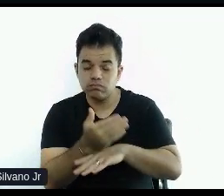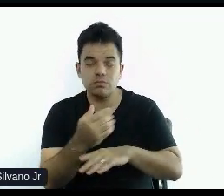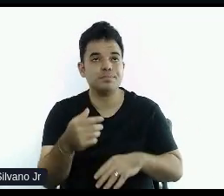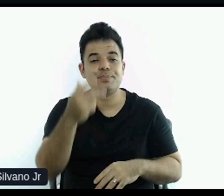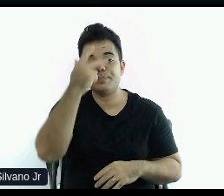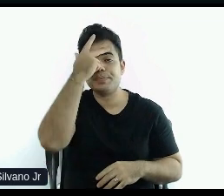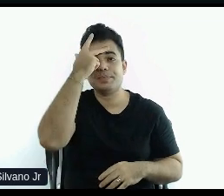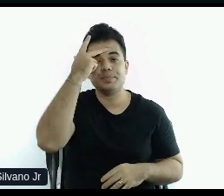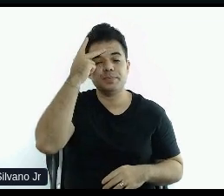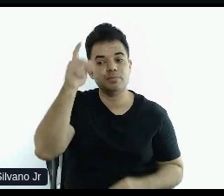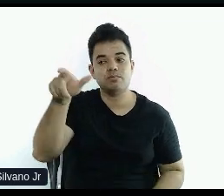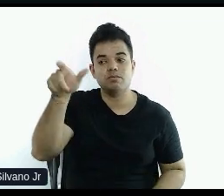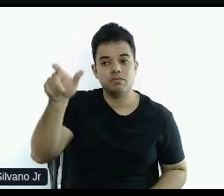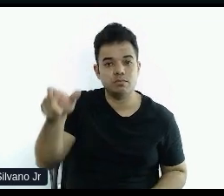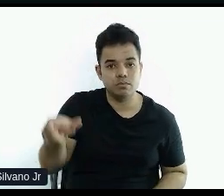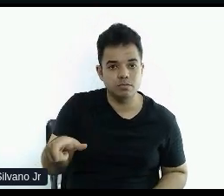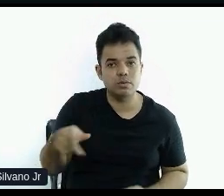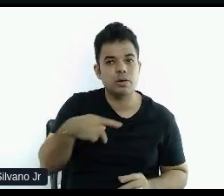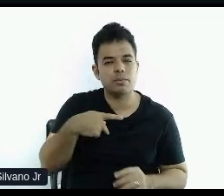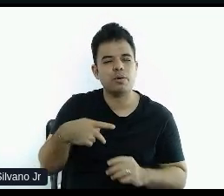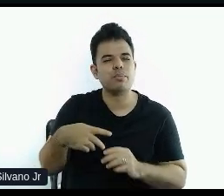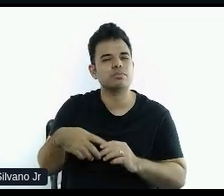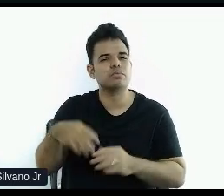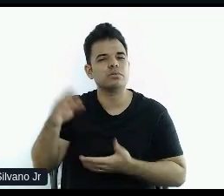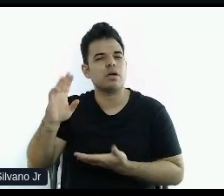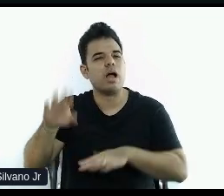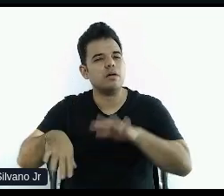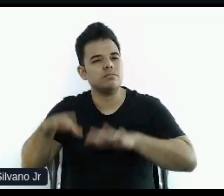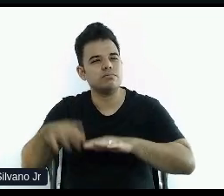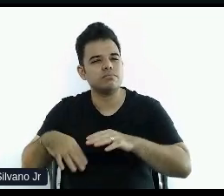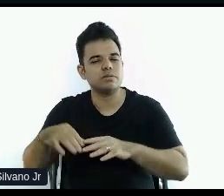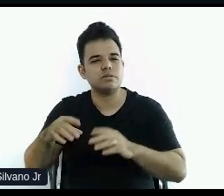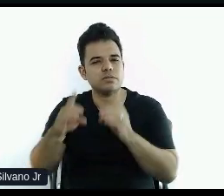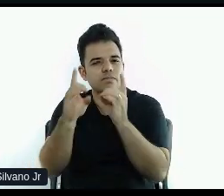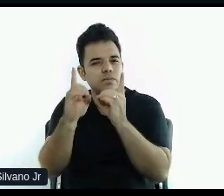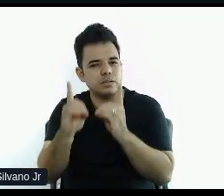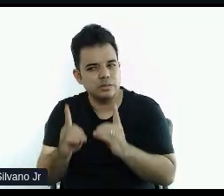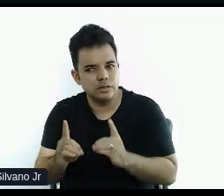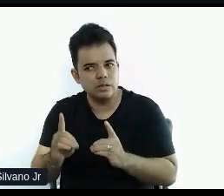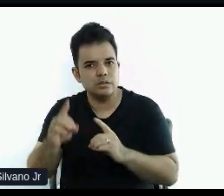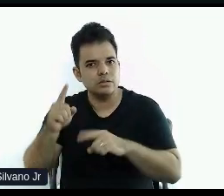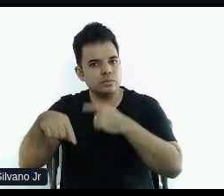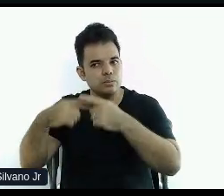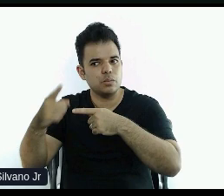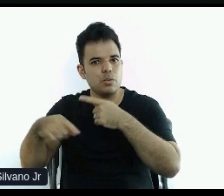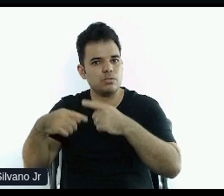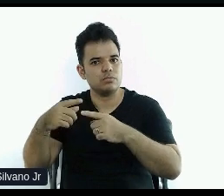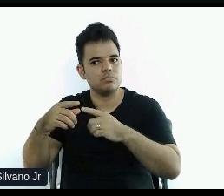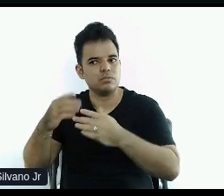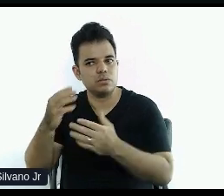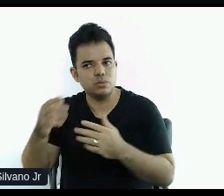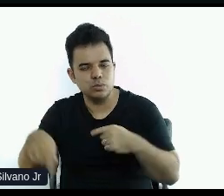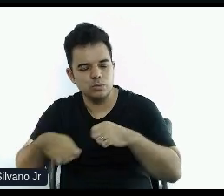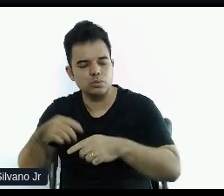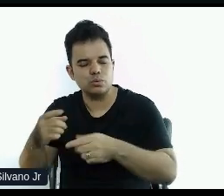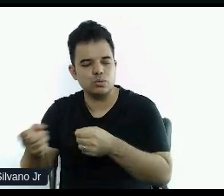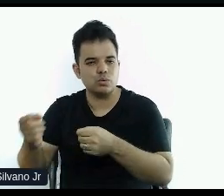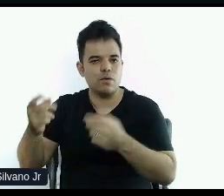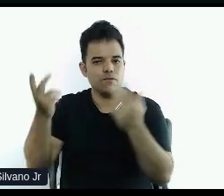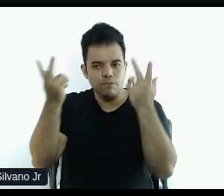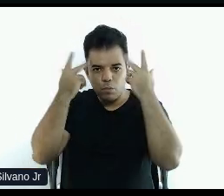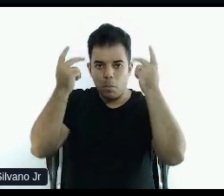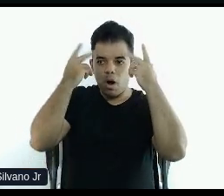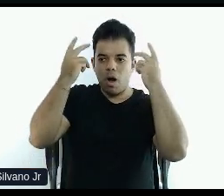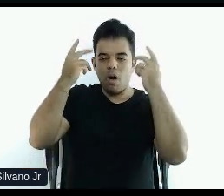pessoas com deficiências temporárias, com situacionais, que vão ampliando e olhando a quantidade